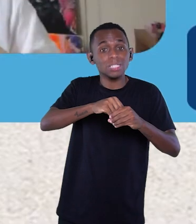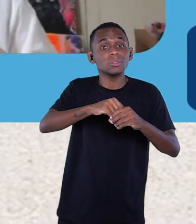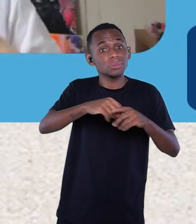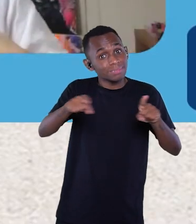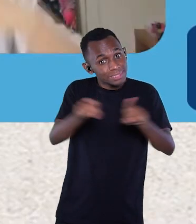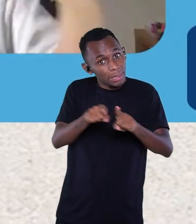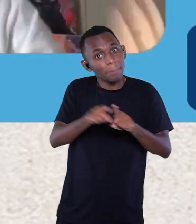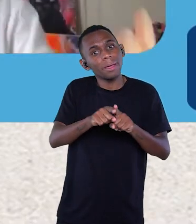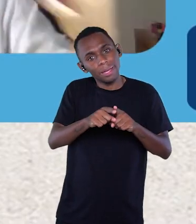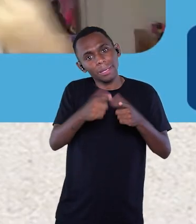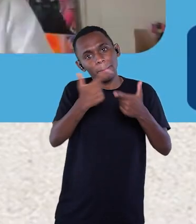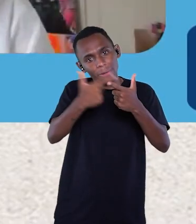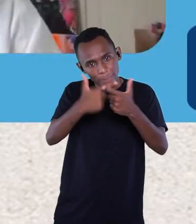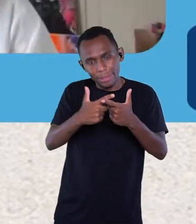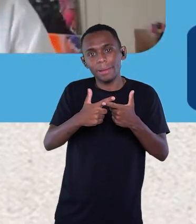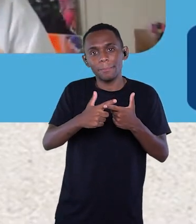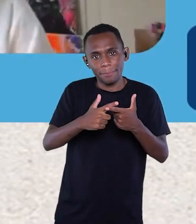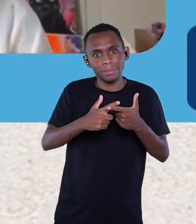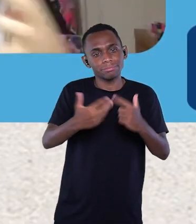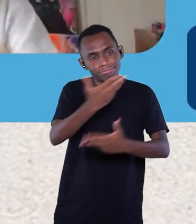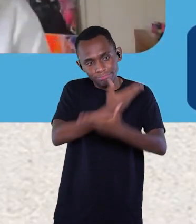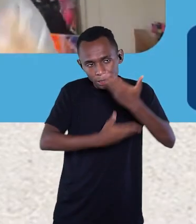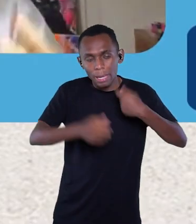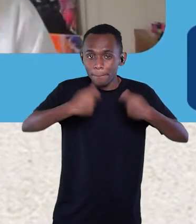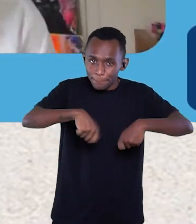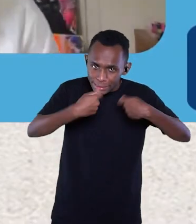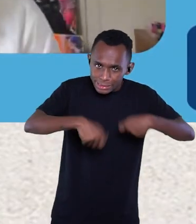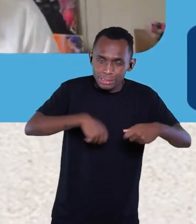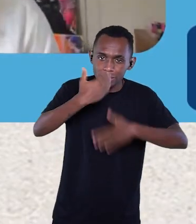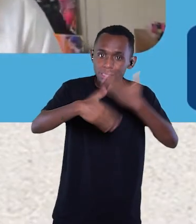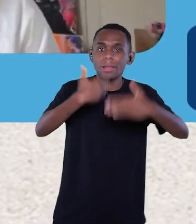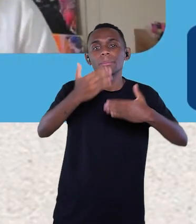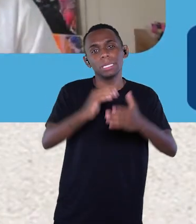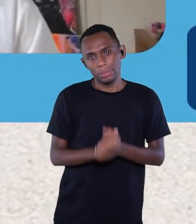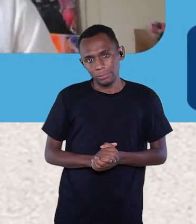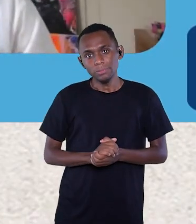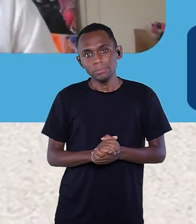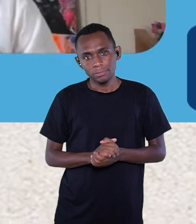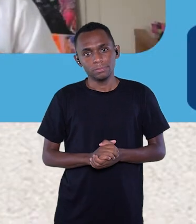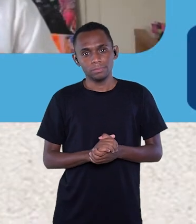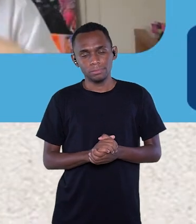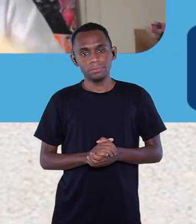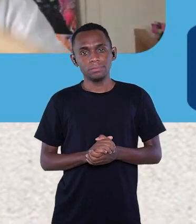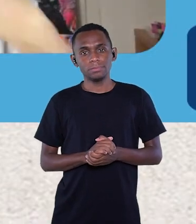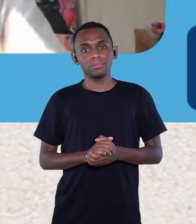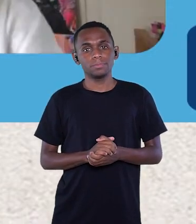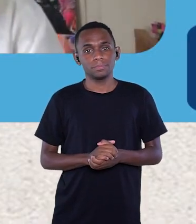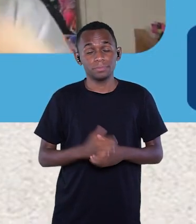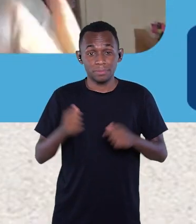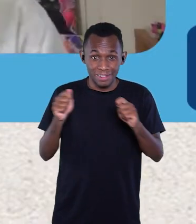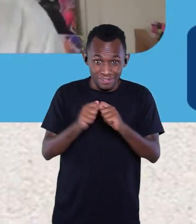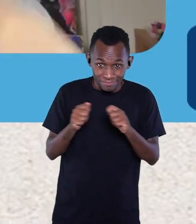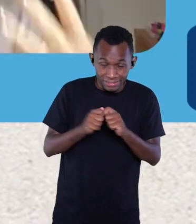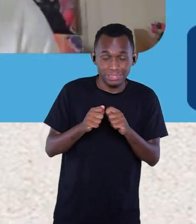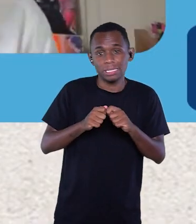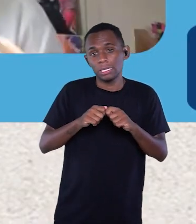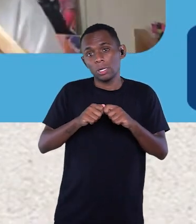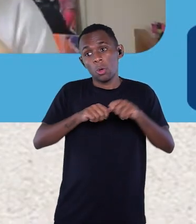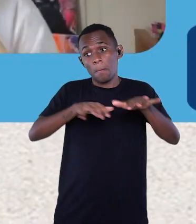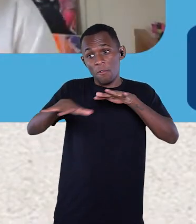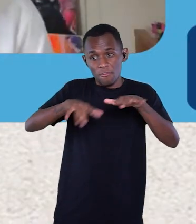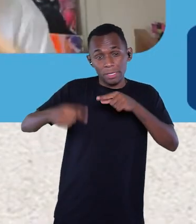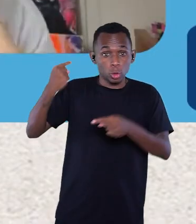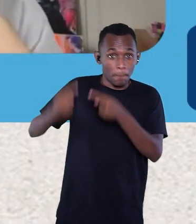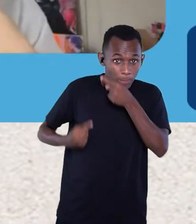né? E tem motivos para a gente se equivaler e se juntar para fazer um movimento político,